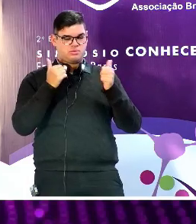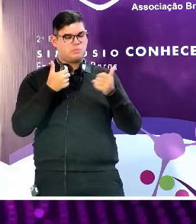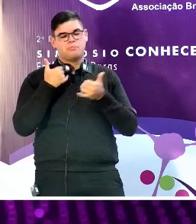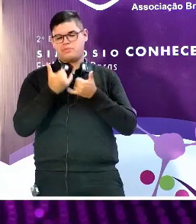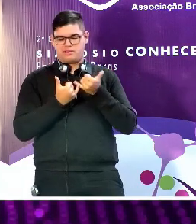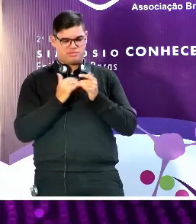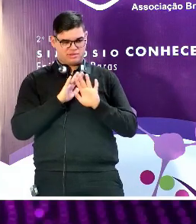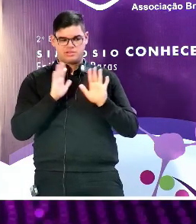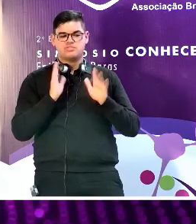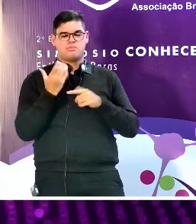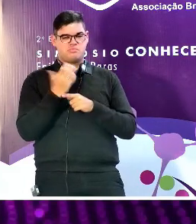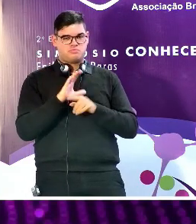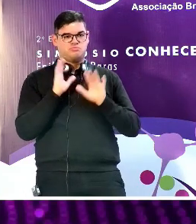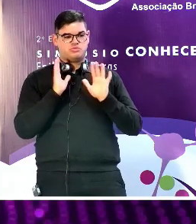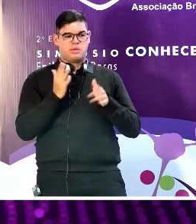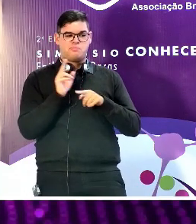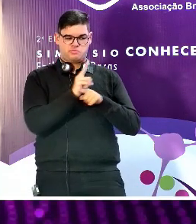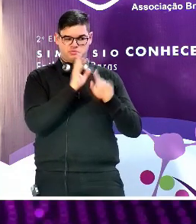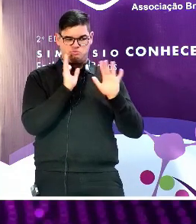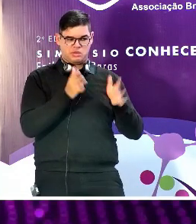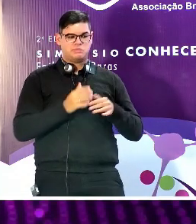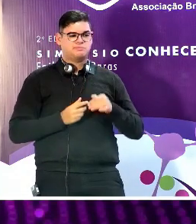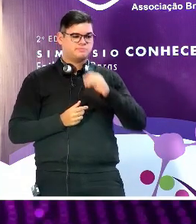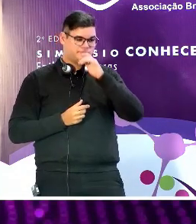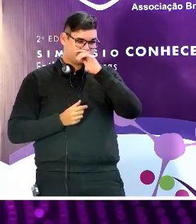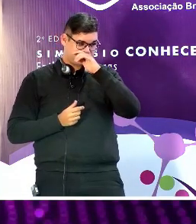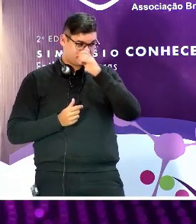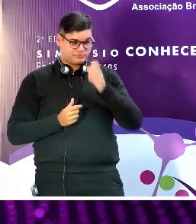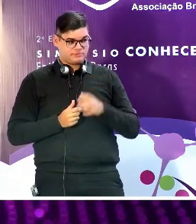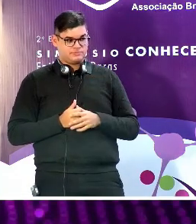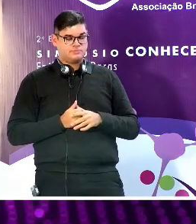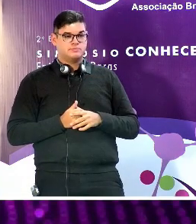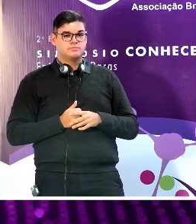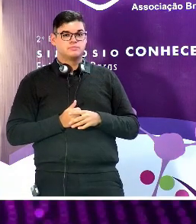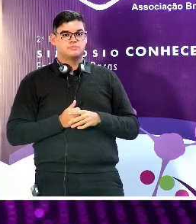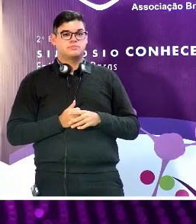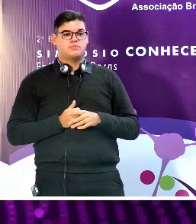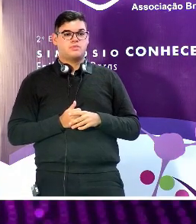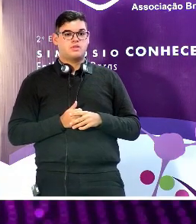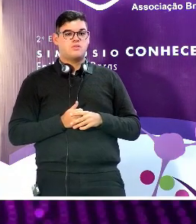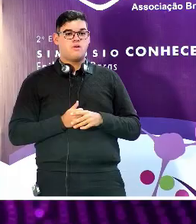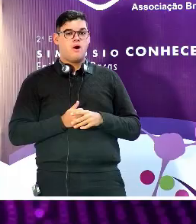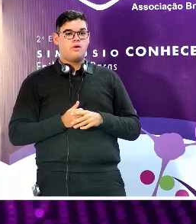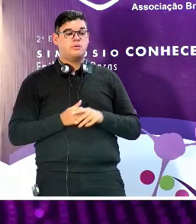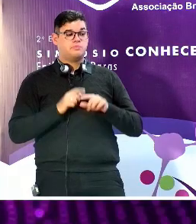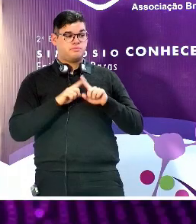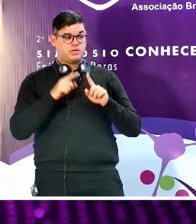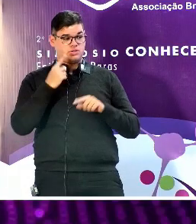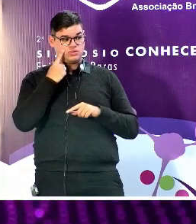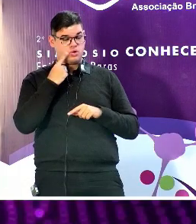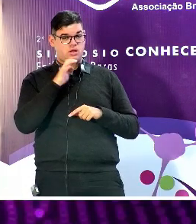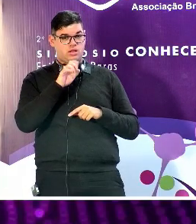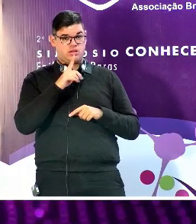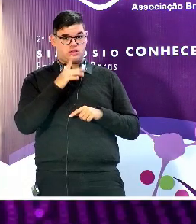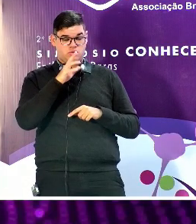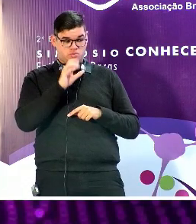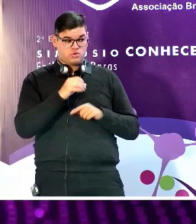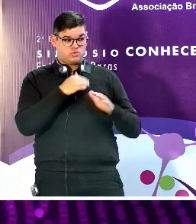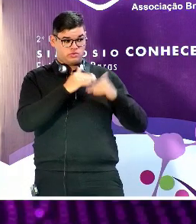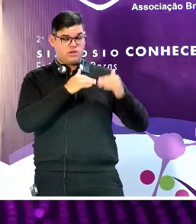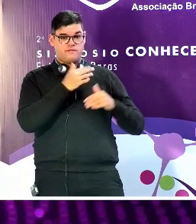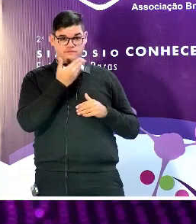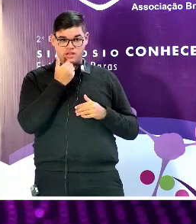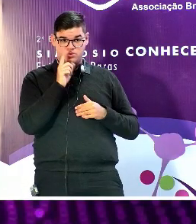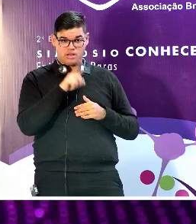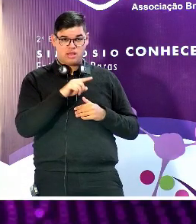Brincadeira, já foi, já protegi. Mas o modelo que o ESPER desenvolveu não é um modelo fácil. Vocês